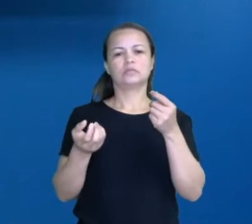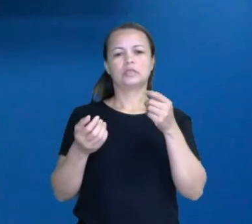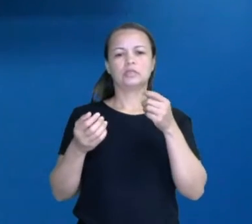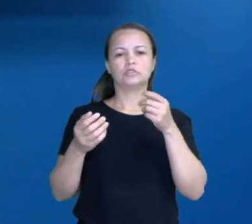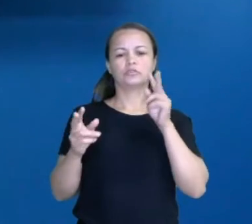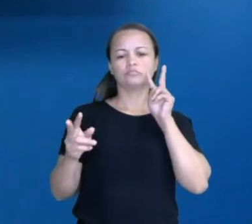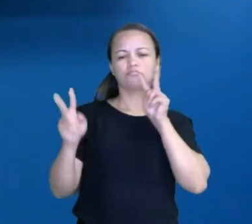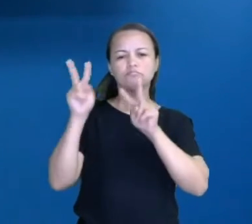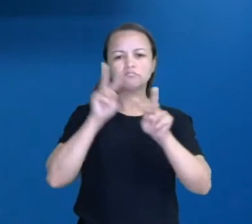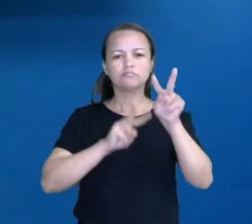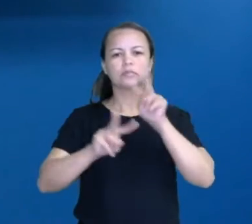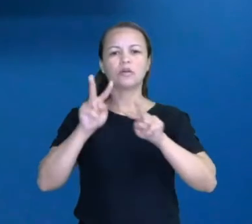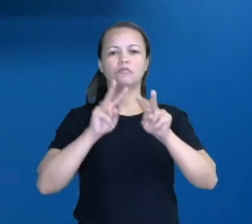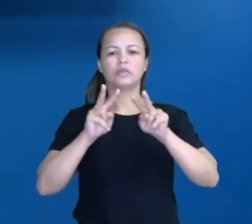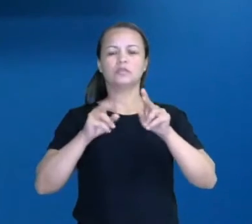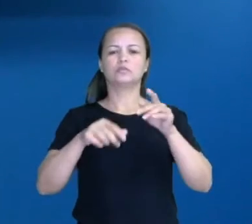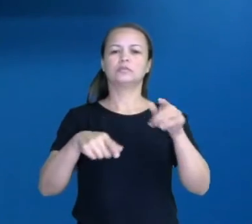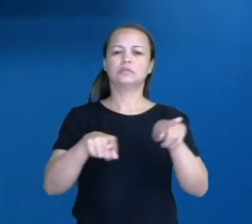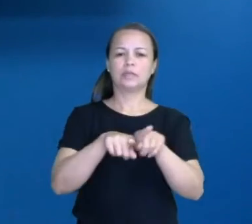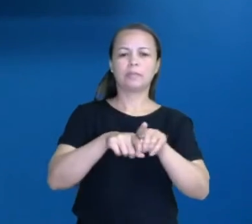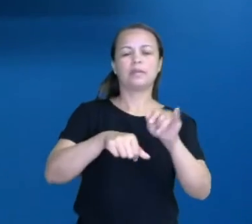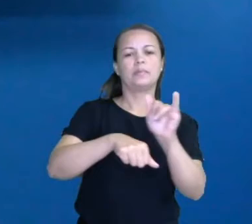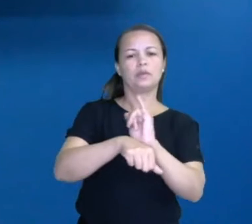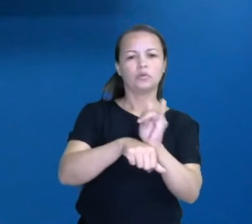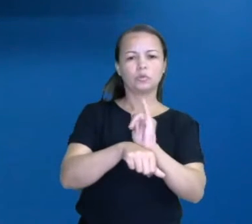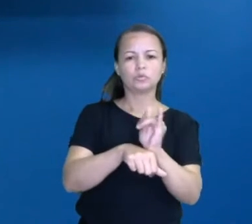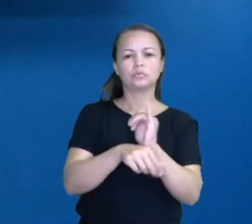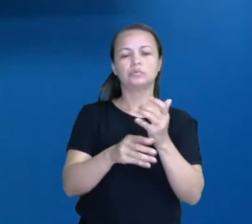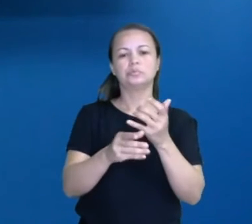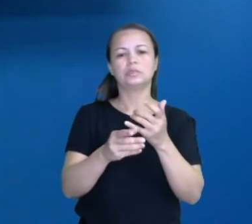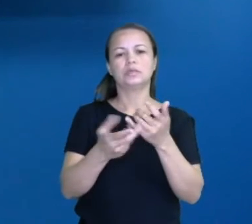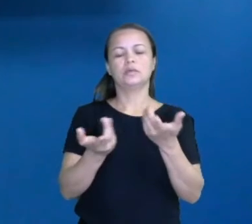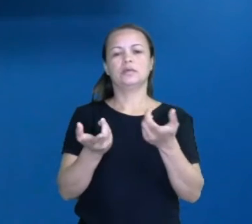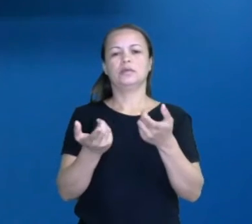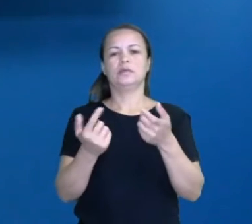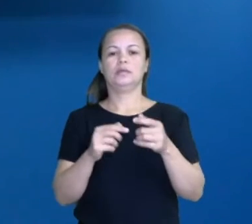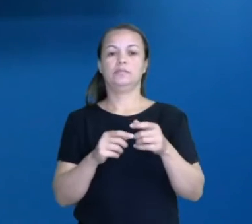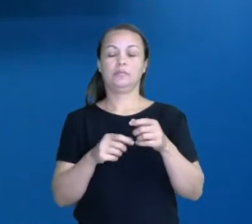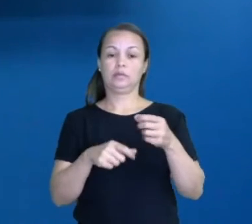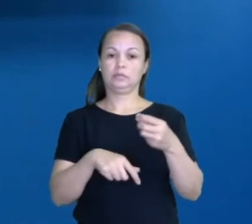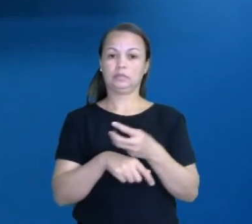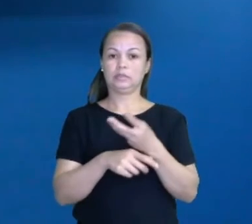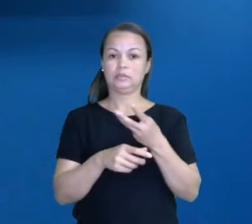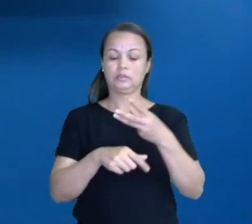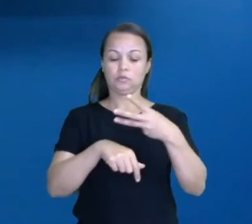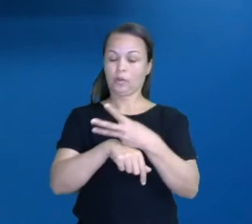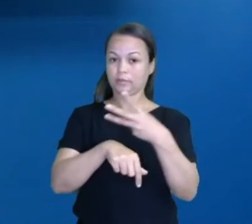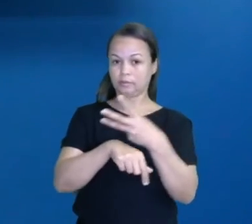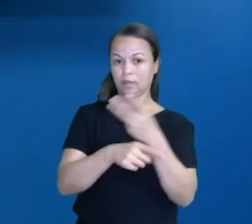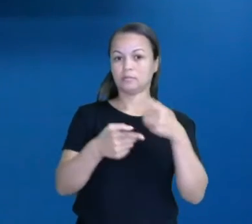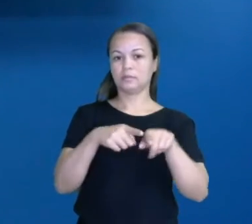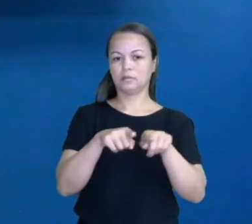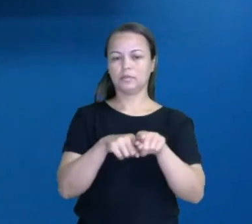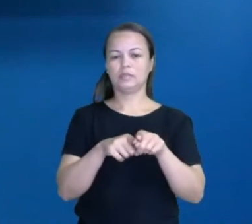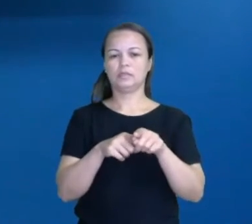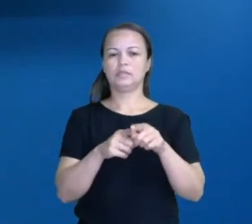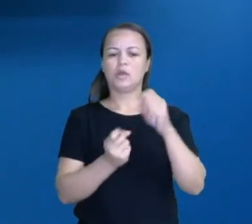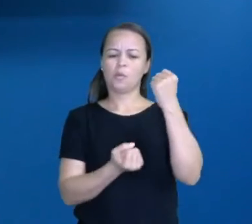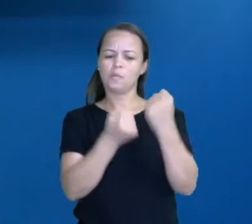acompanha pelo link do YouTube, onde você tem as suas mensagens de WhatsApp. São empresas que